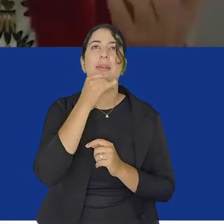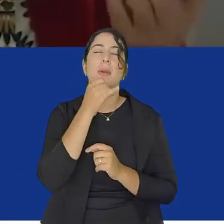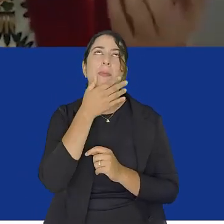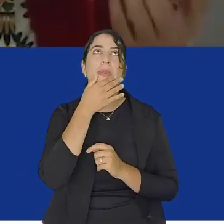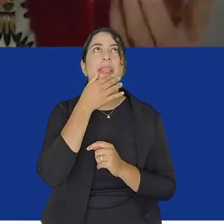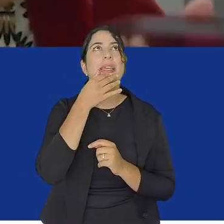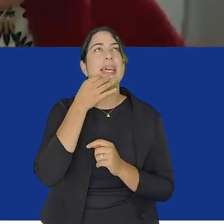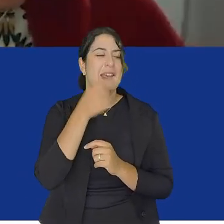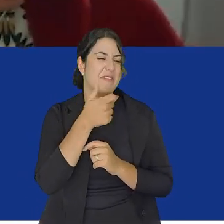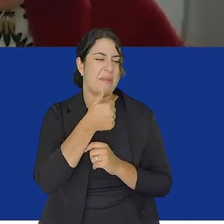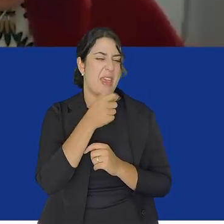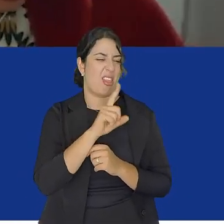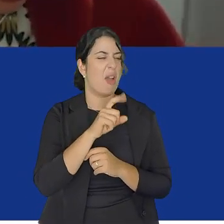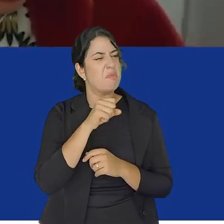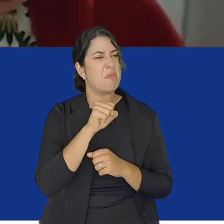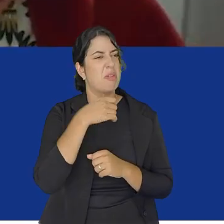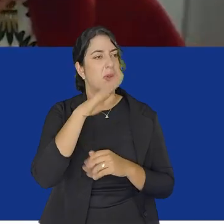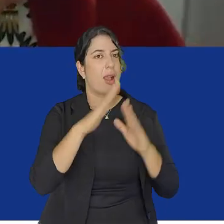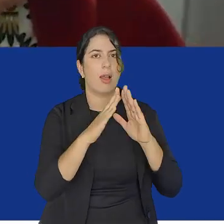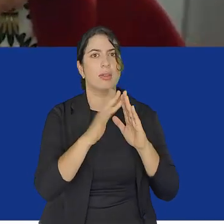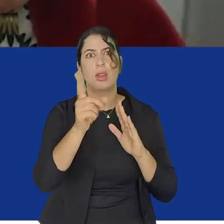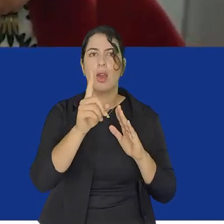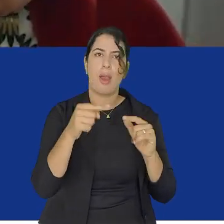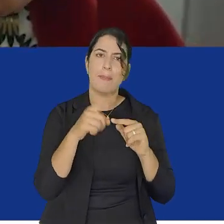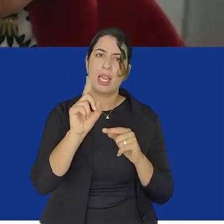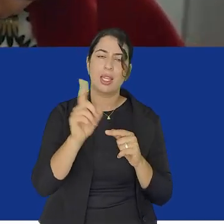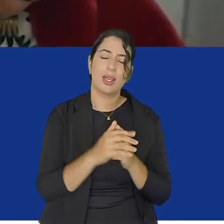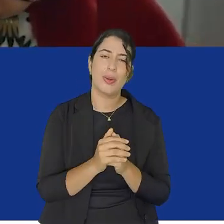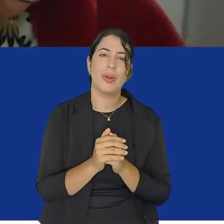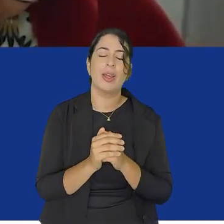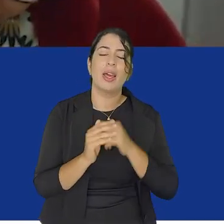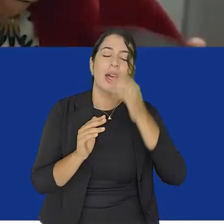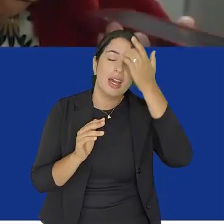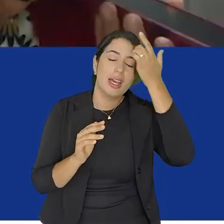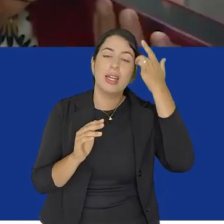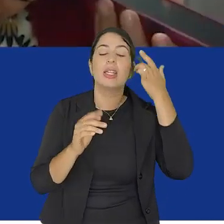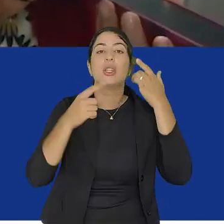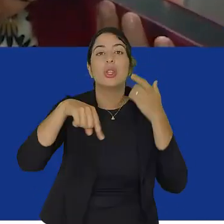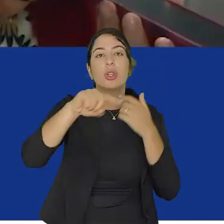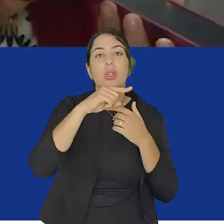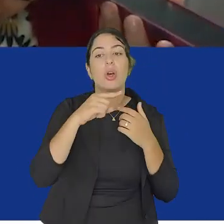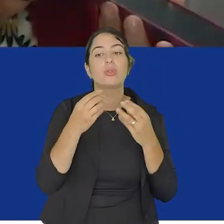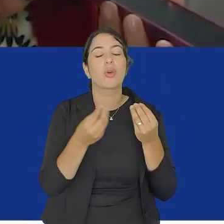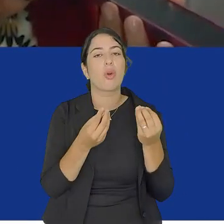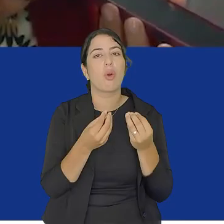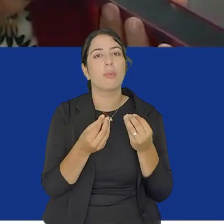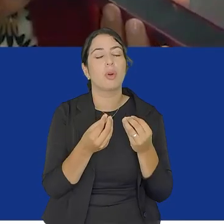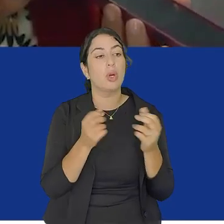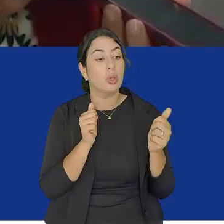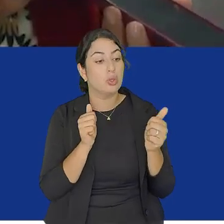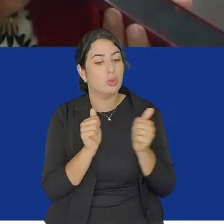trabalho. Ah, não, então você não está bem, vai para casa. Não é isso. Mas é como a gente encontra juntos um